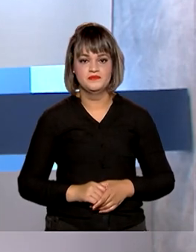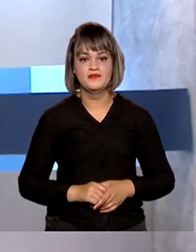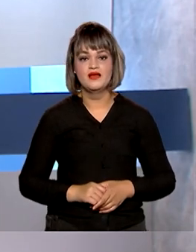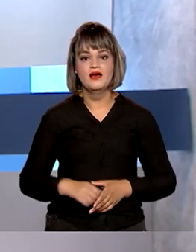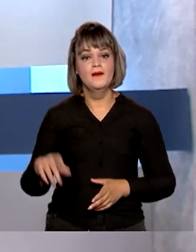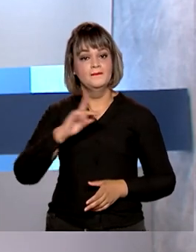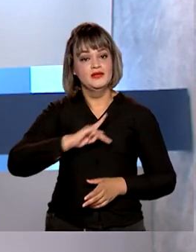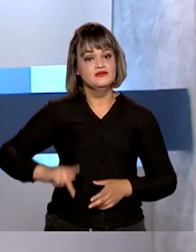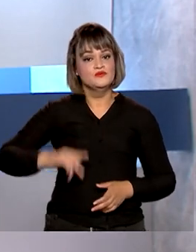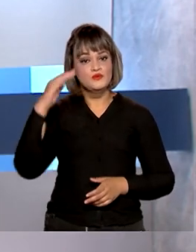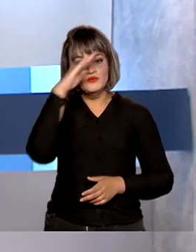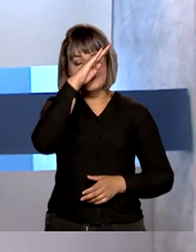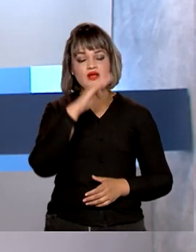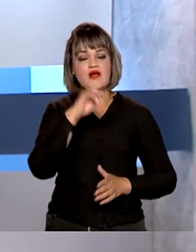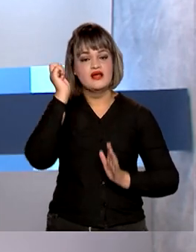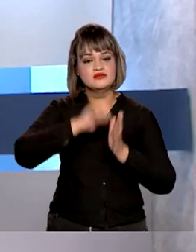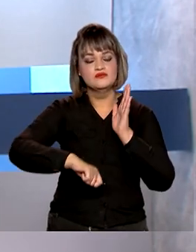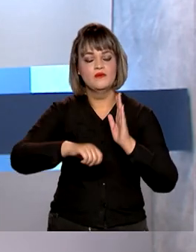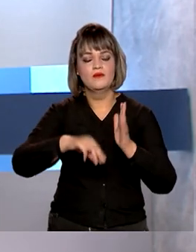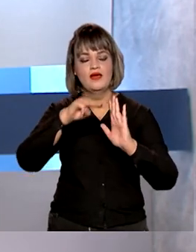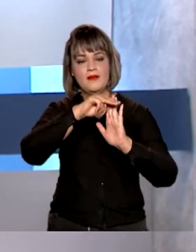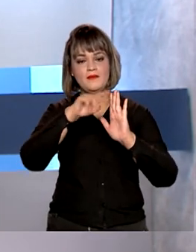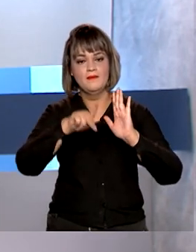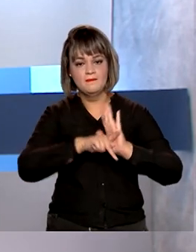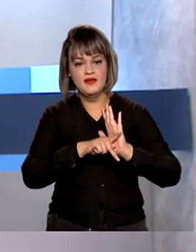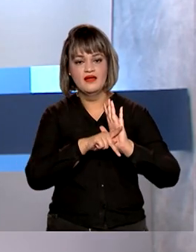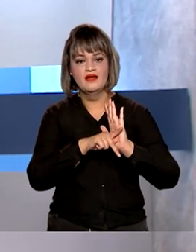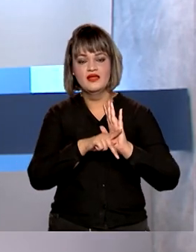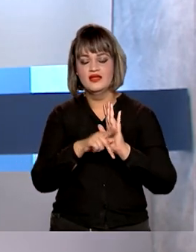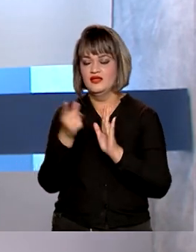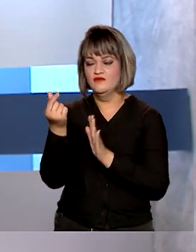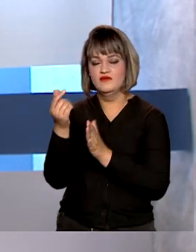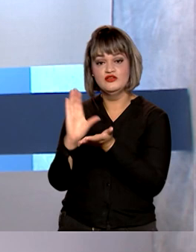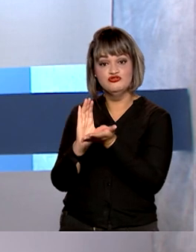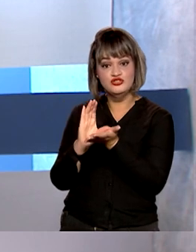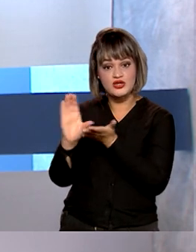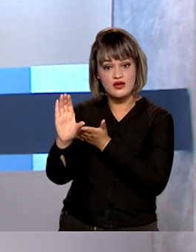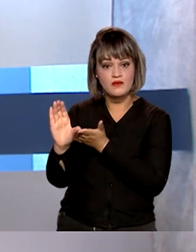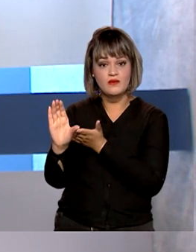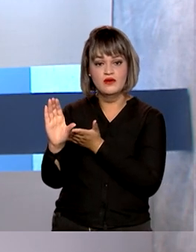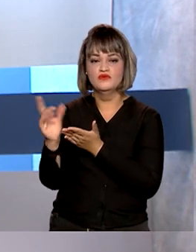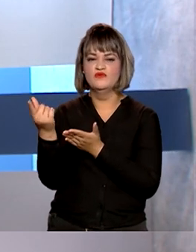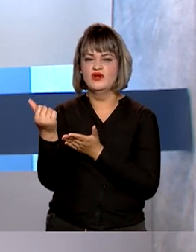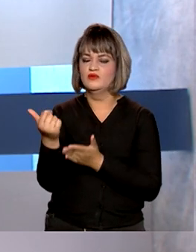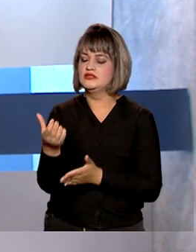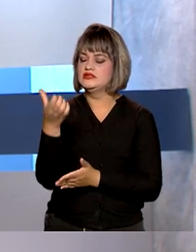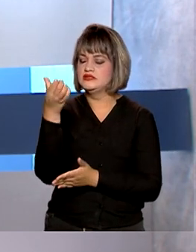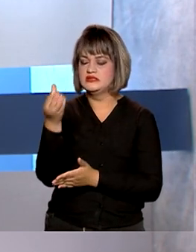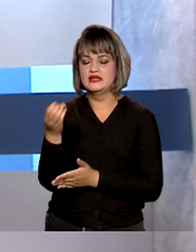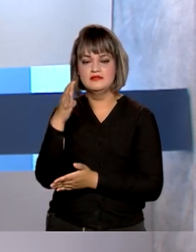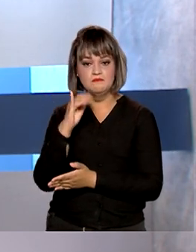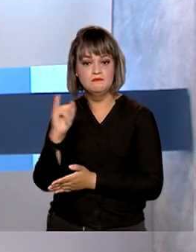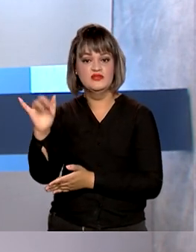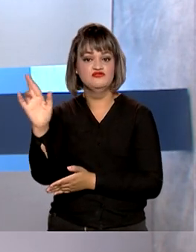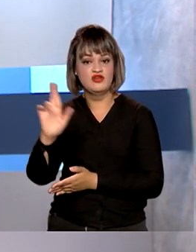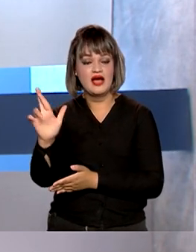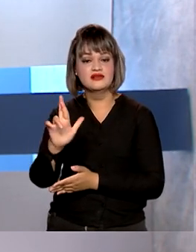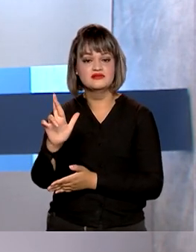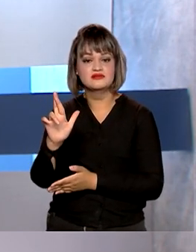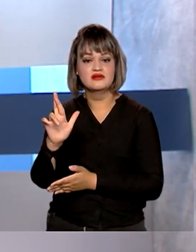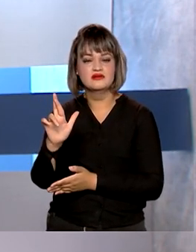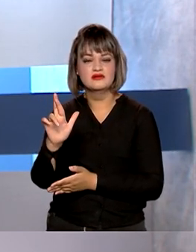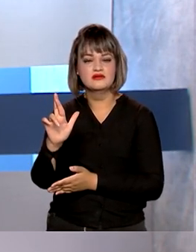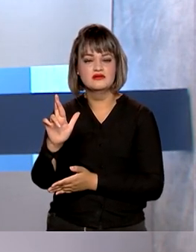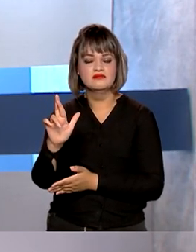e o presidente Jair bolsonaro assinou a medida provisória que destina um crédito extraordinário no valor de seis bilhões de reais